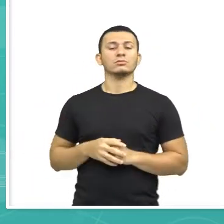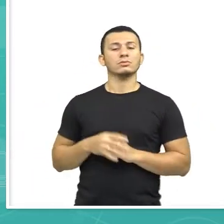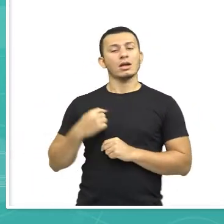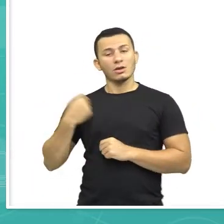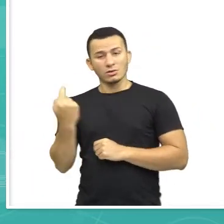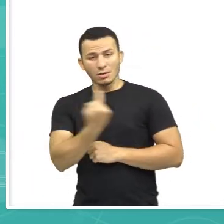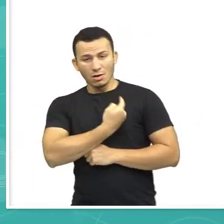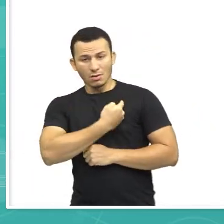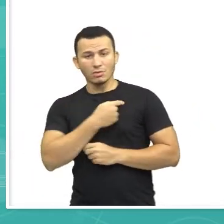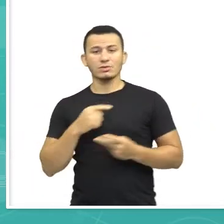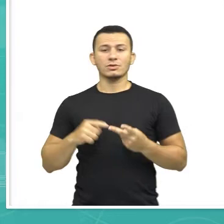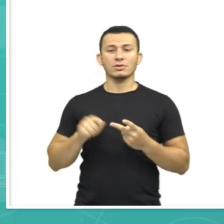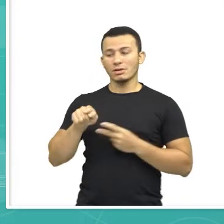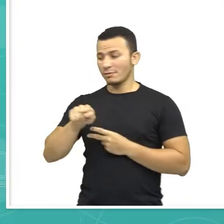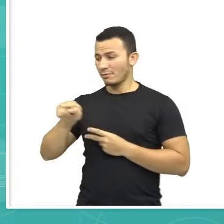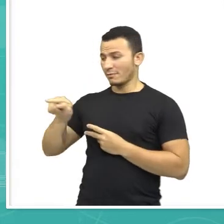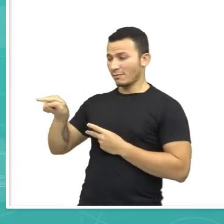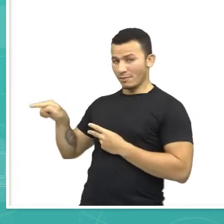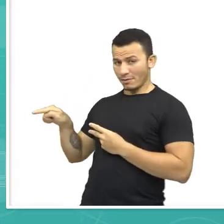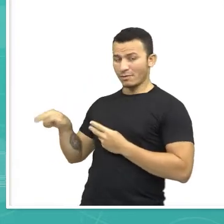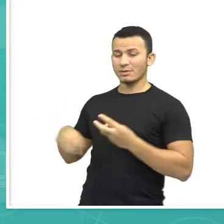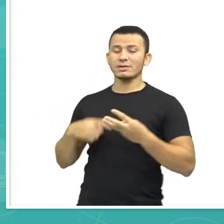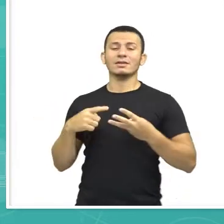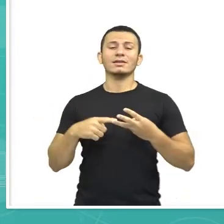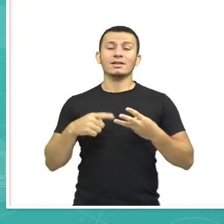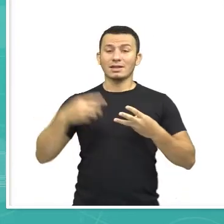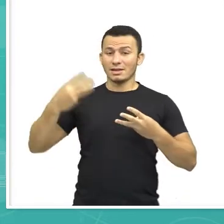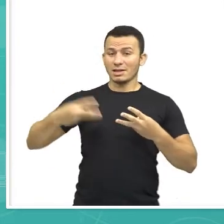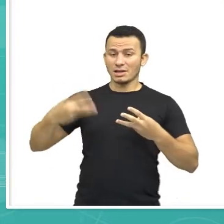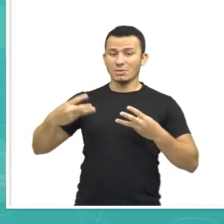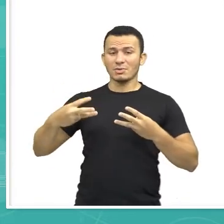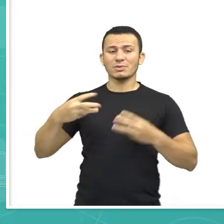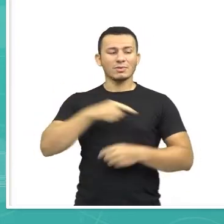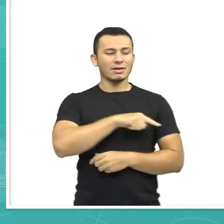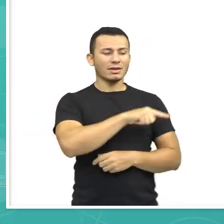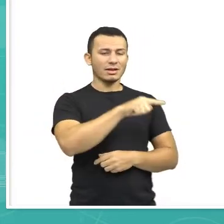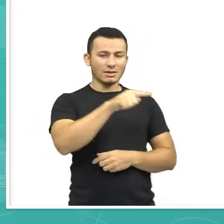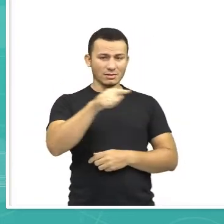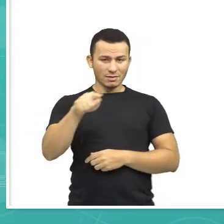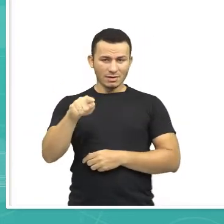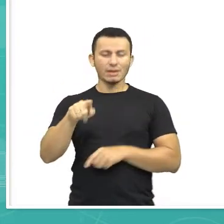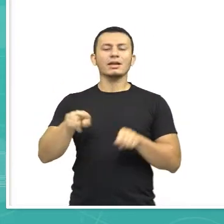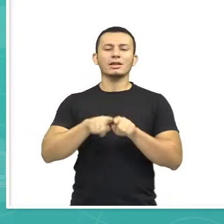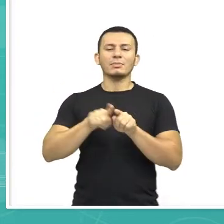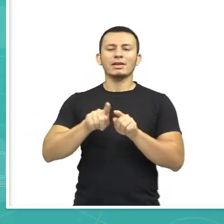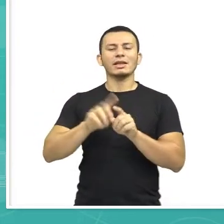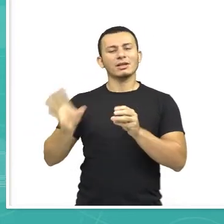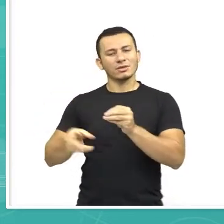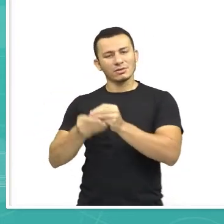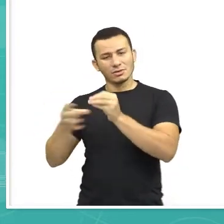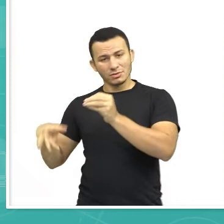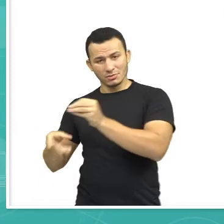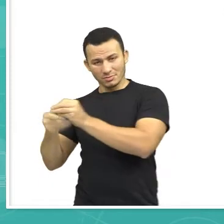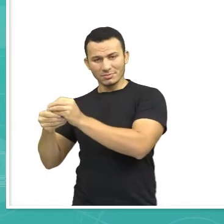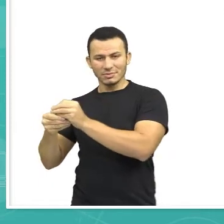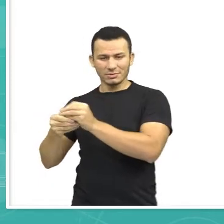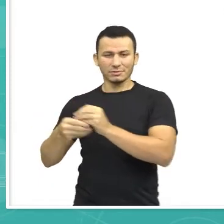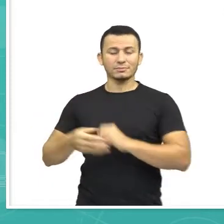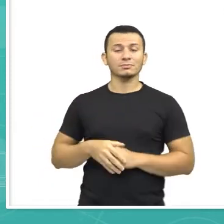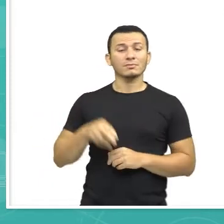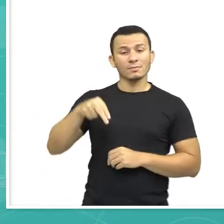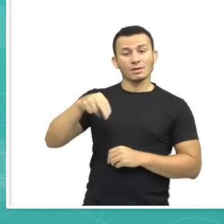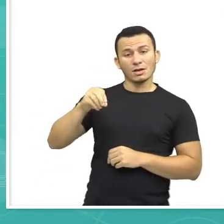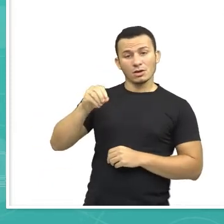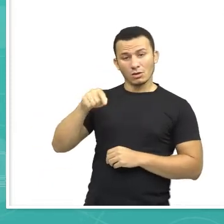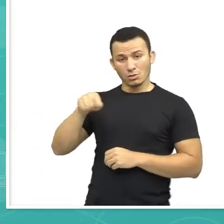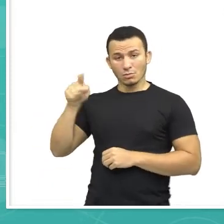segunda pessoa vós e terceira pessoa do plural, eles ou elas e seus correspondentes aqui no caso oblíquo. Nus,